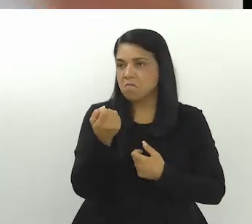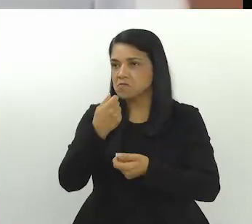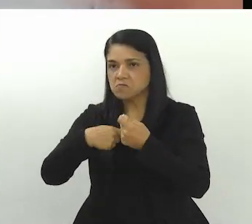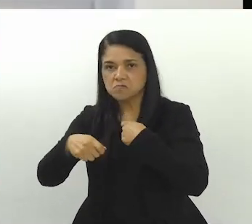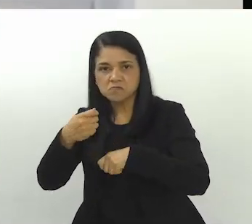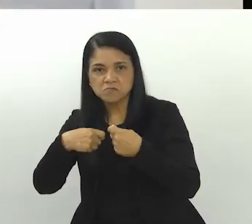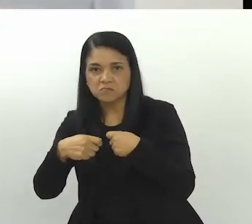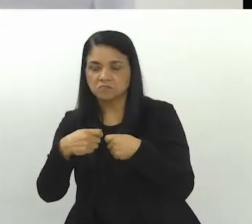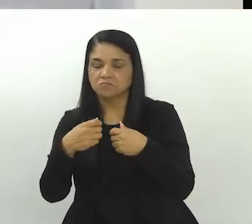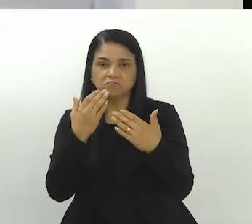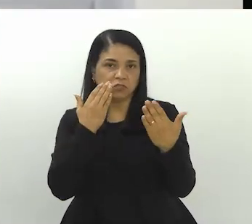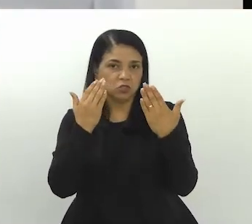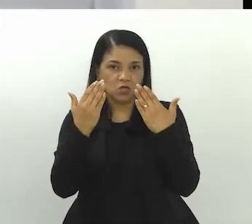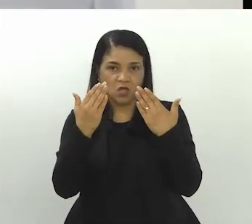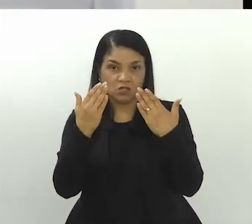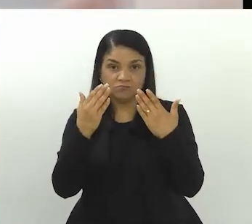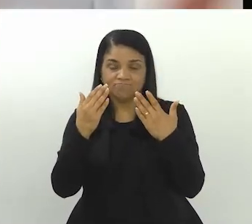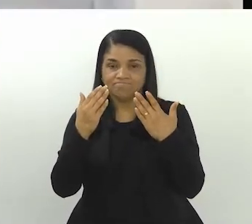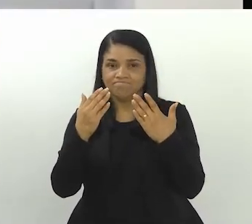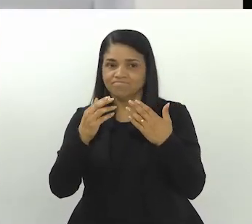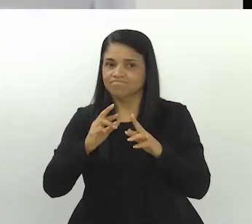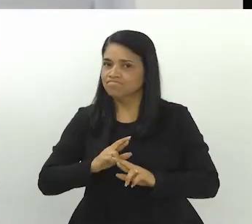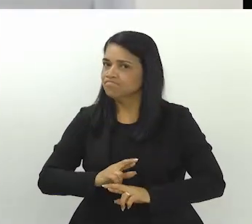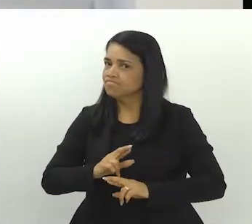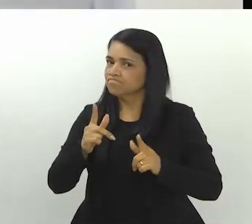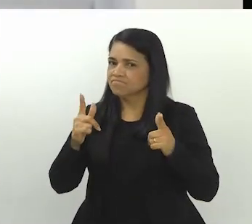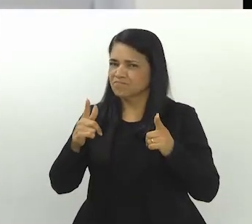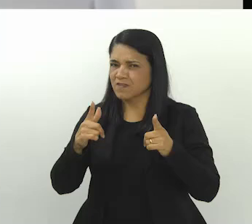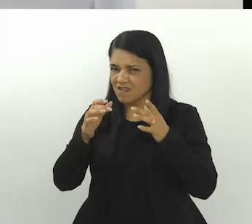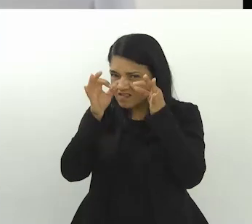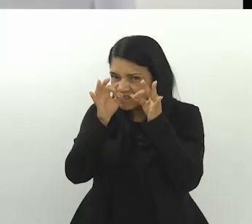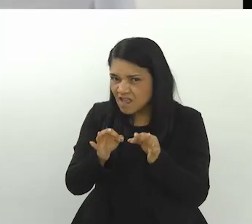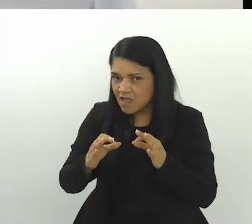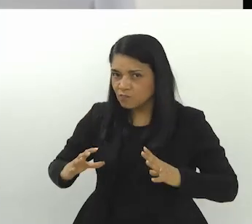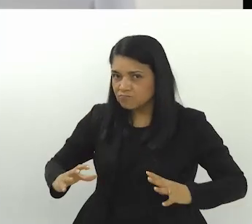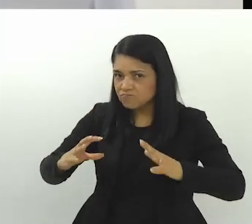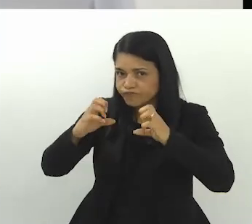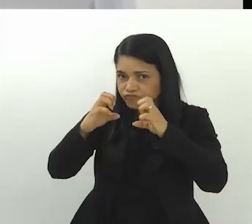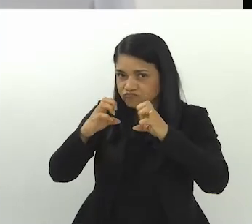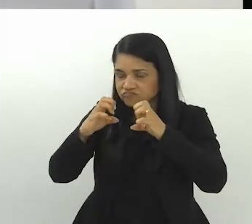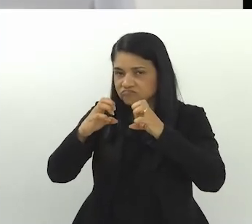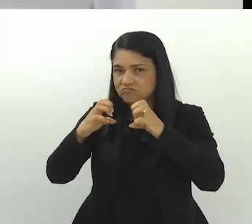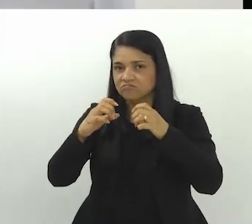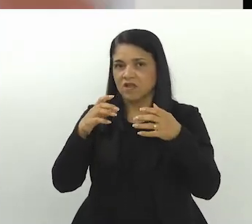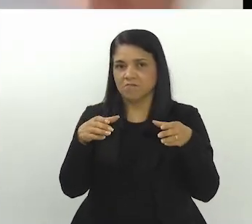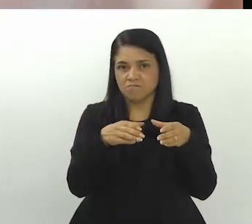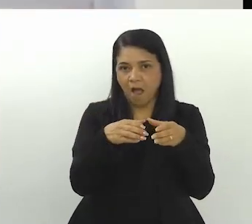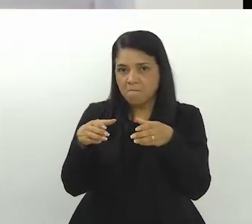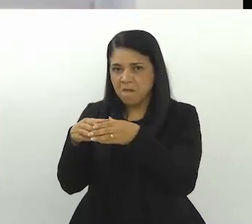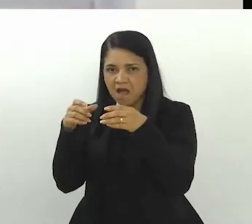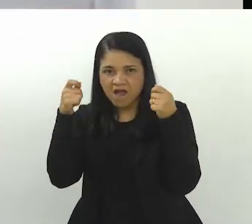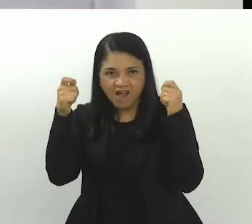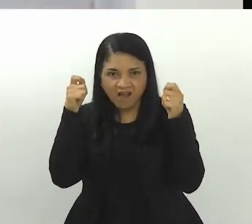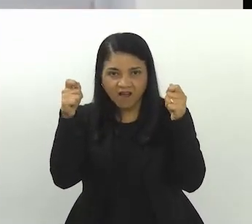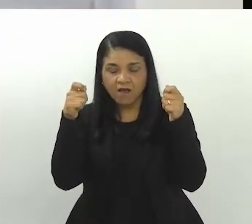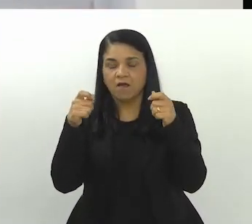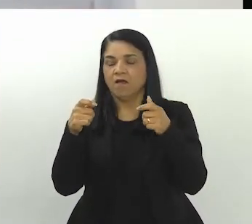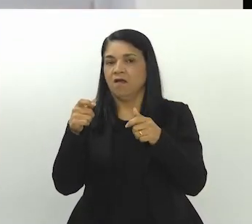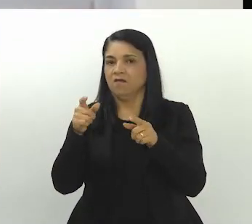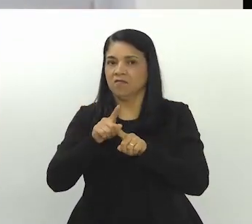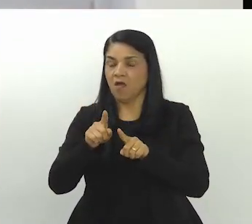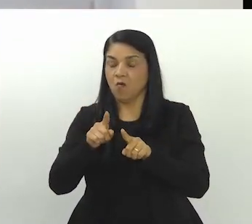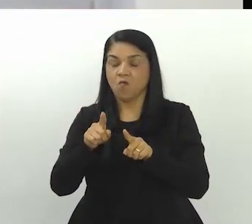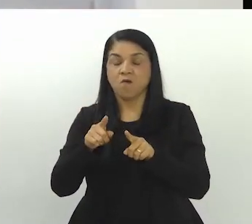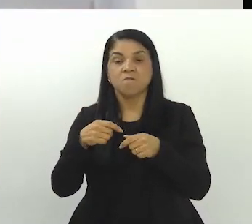econômicas, sociais, psicológicas, não significa, obviamente, legitimar esses confrontos. Pelo contrário, né, Uhum.